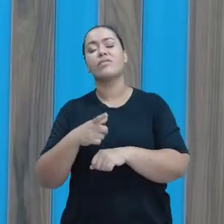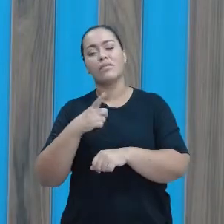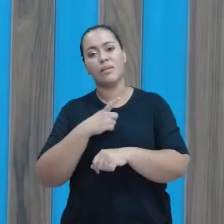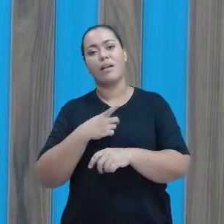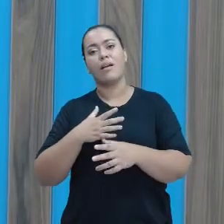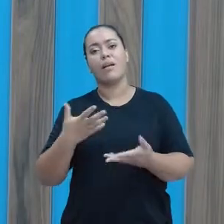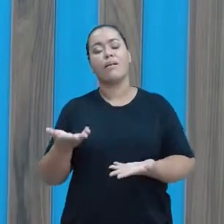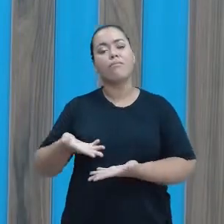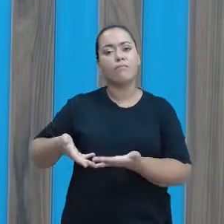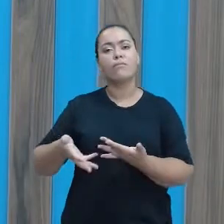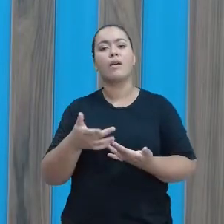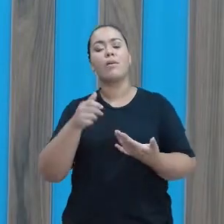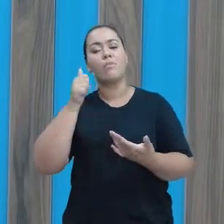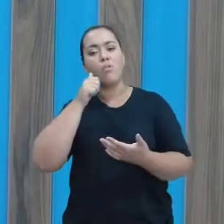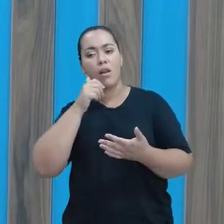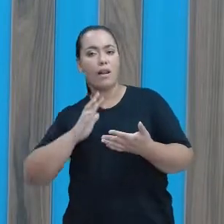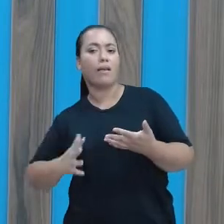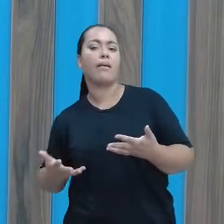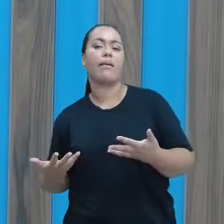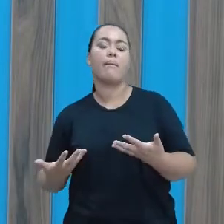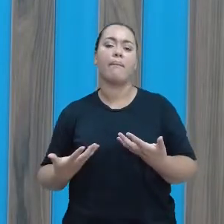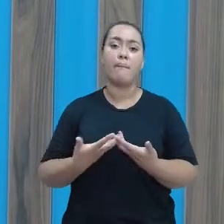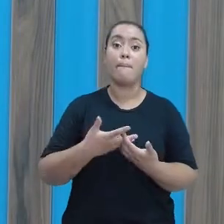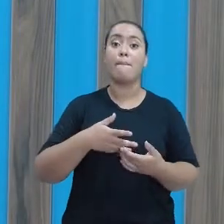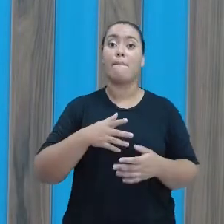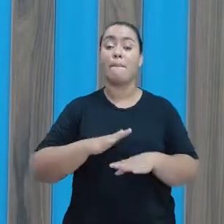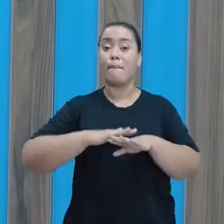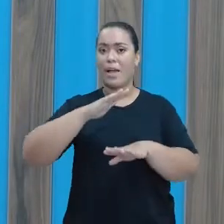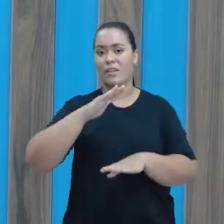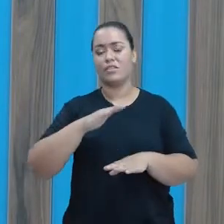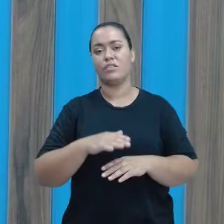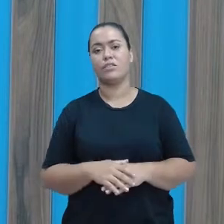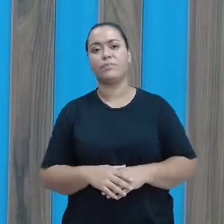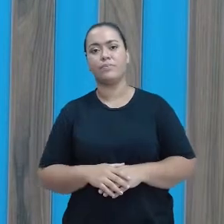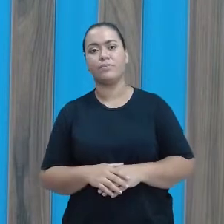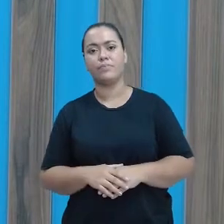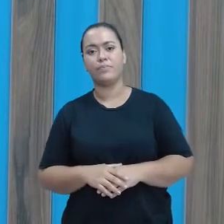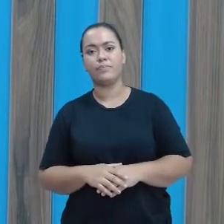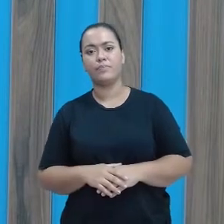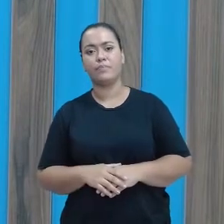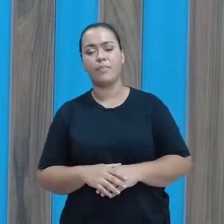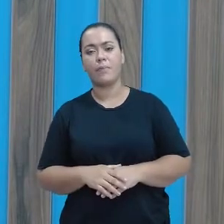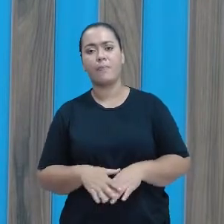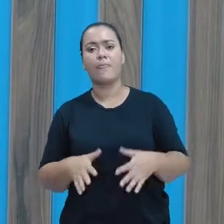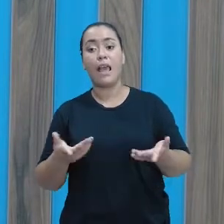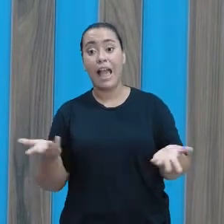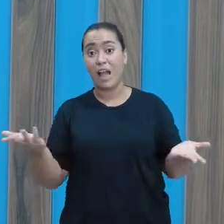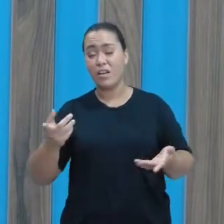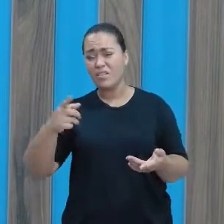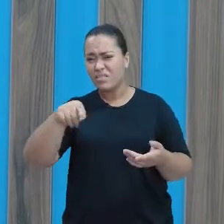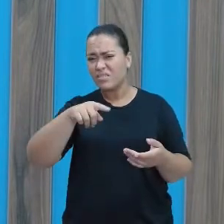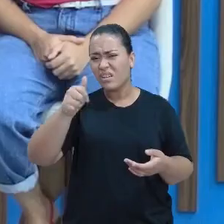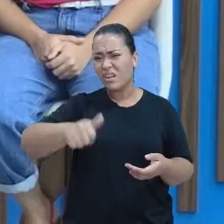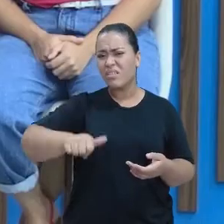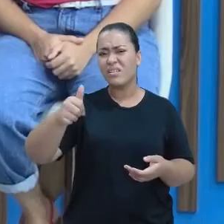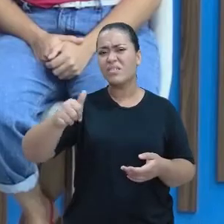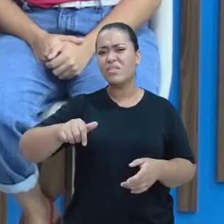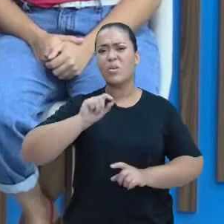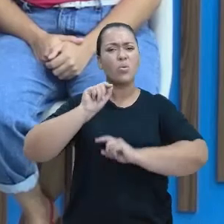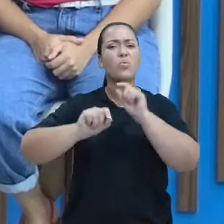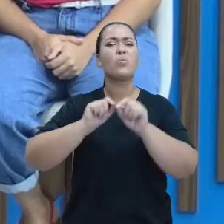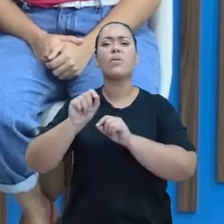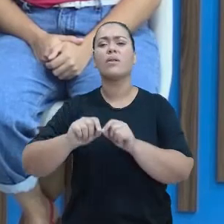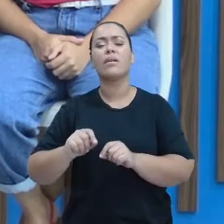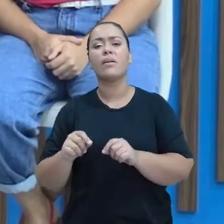a gente observa que as mulheres circulam mais, estão mais presentes, né? Bom, mas na avaliação de vocês, o que é que pode